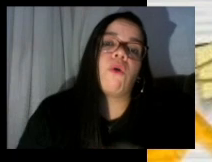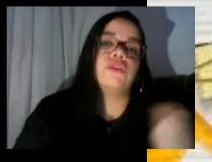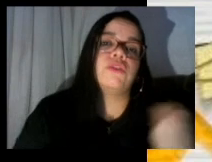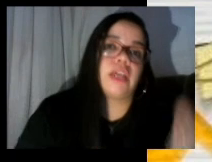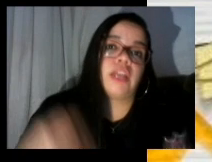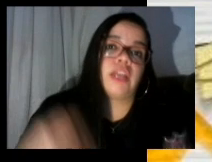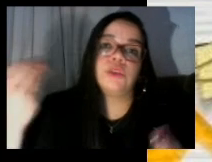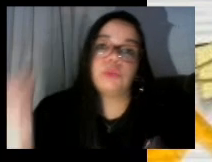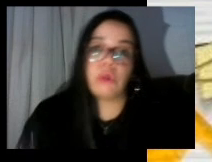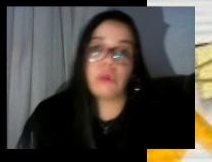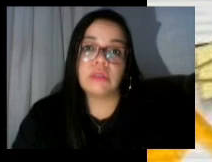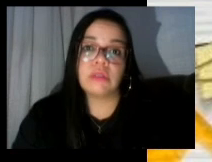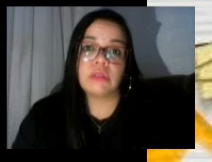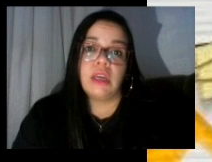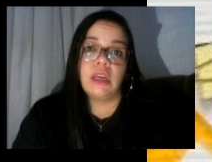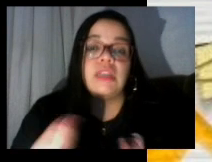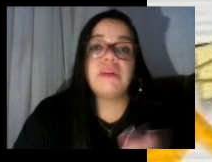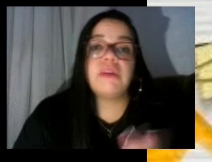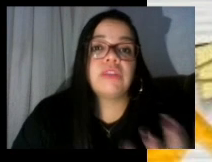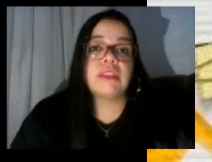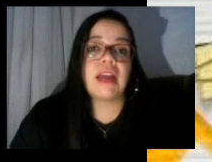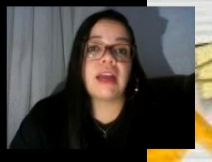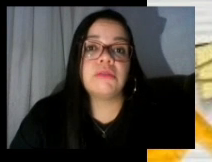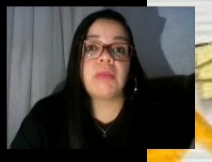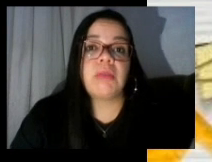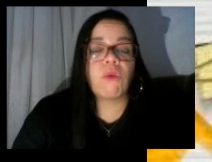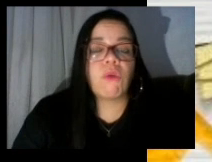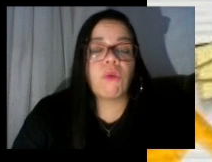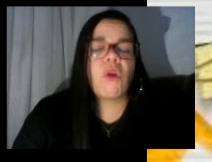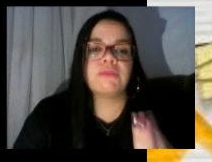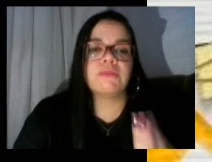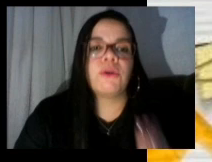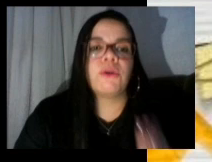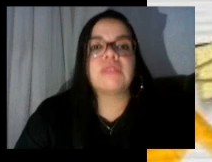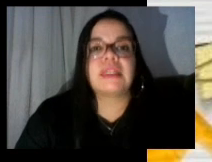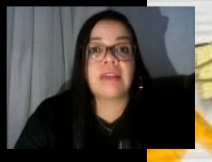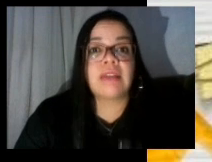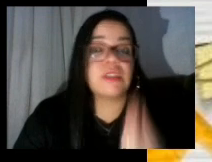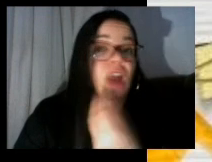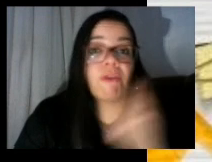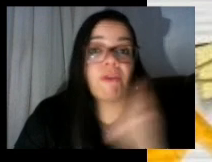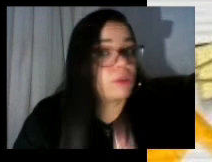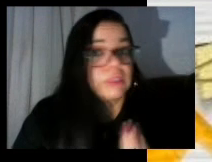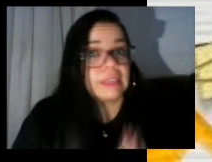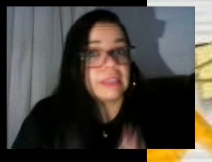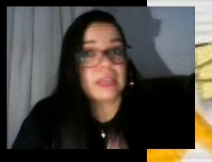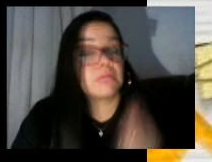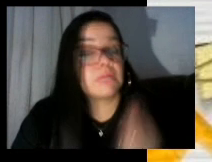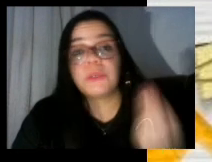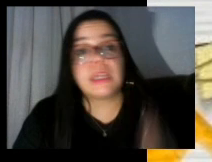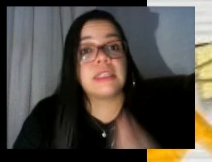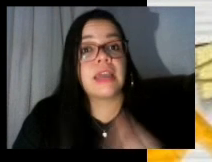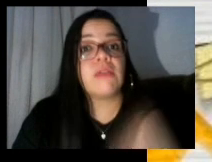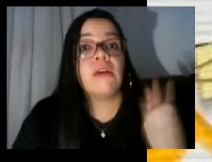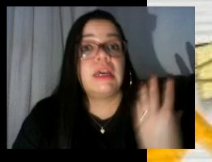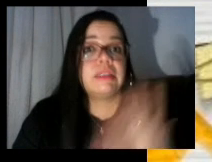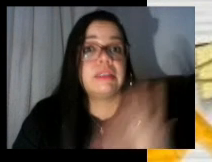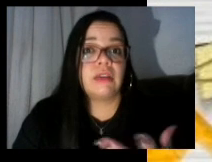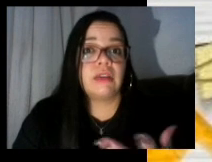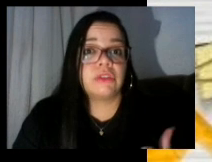a cor diferente do outro que devemos tratá-los mal, como foram tratados. Eles só foram tratados assim porque eles